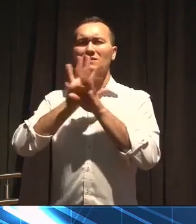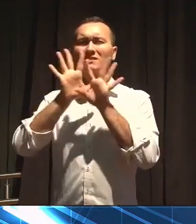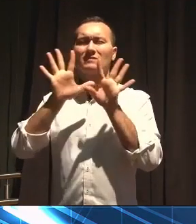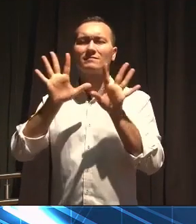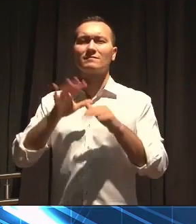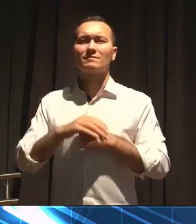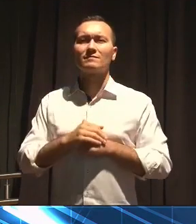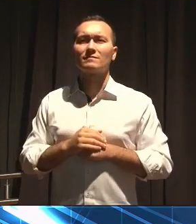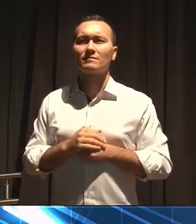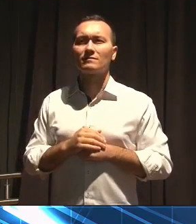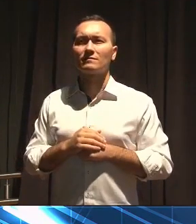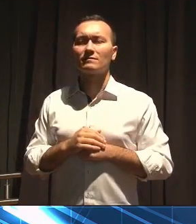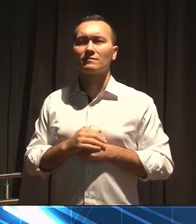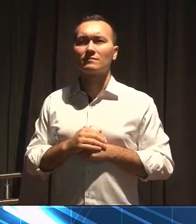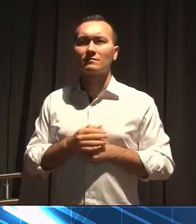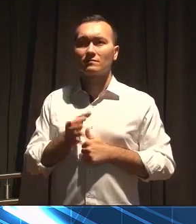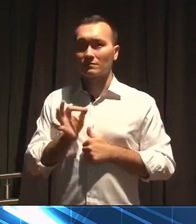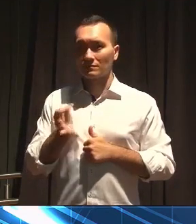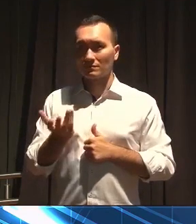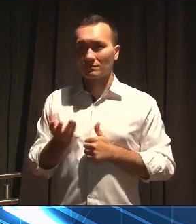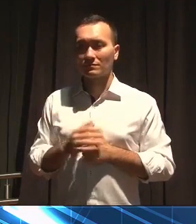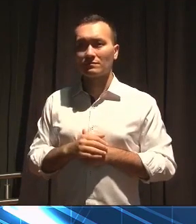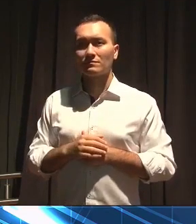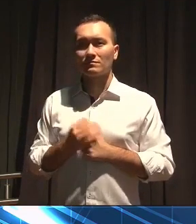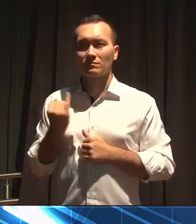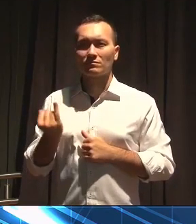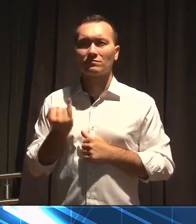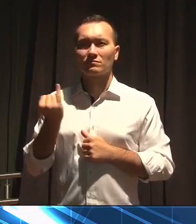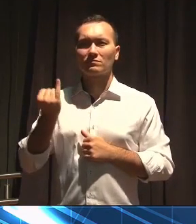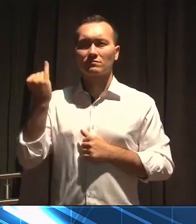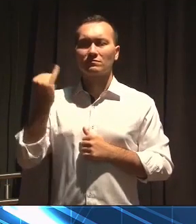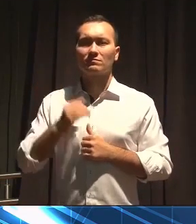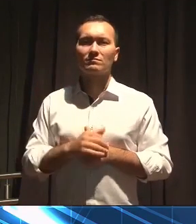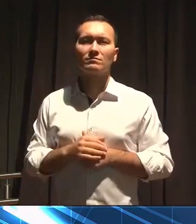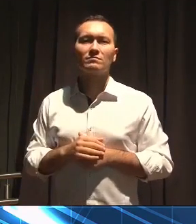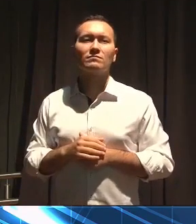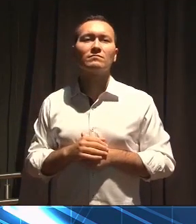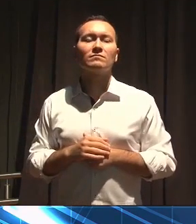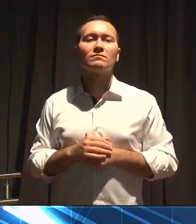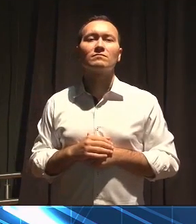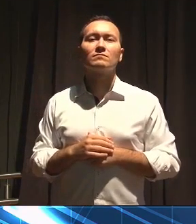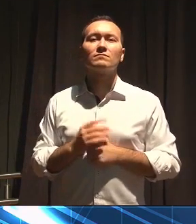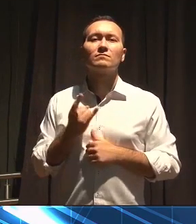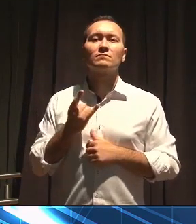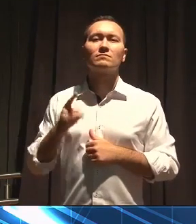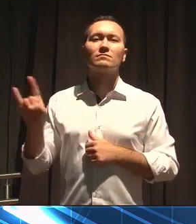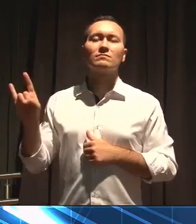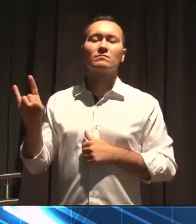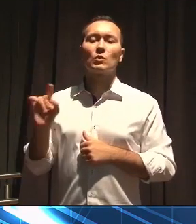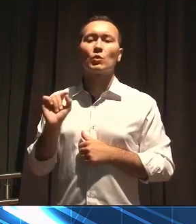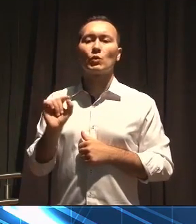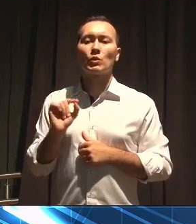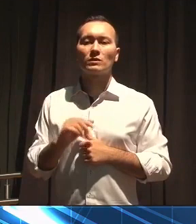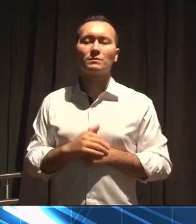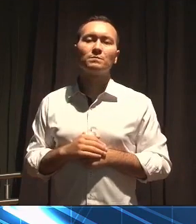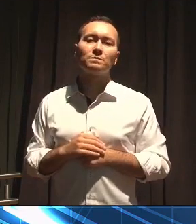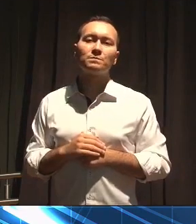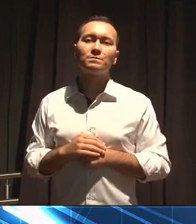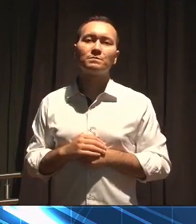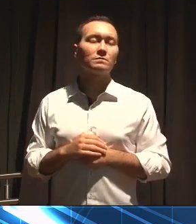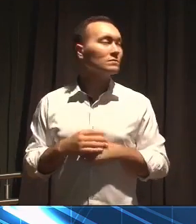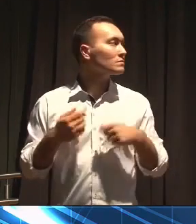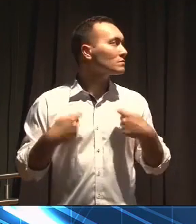FinOps. Então é muito importante engajar times e squads. E claro, e por último, é muito importante ter